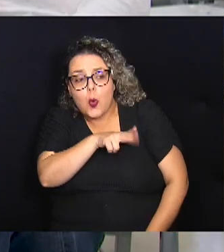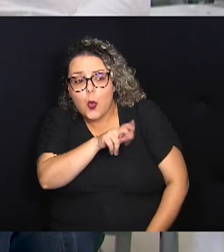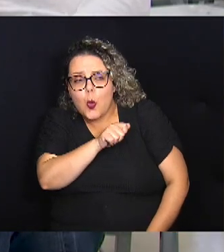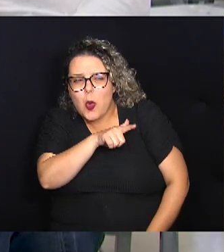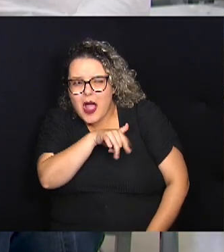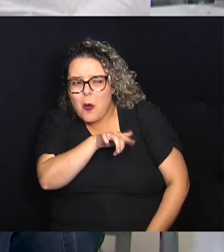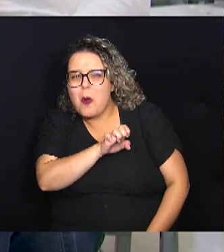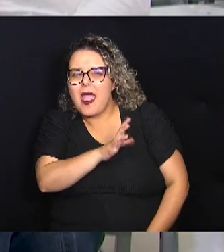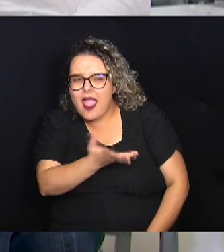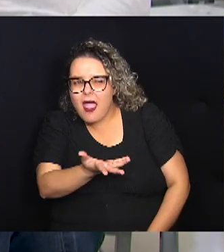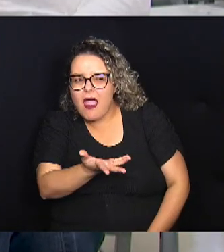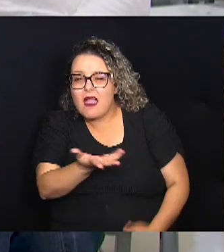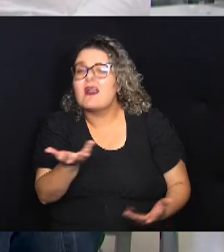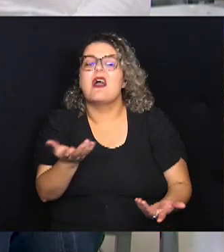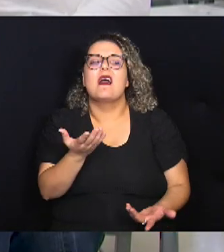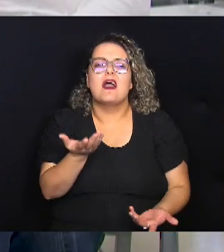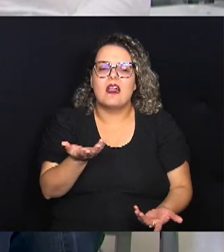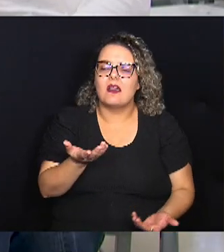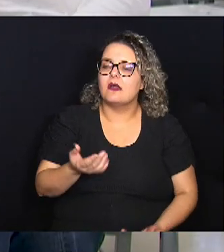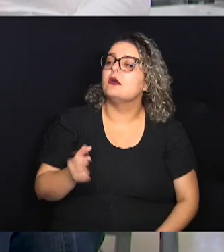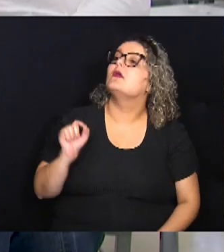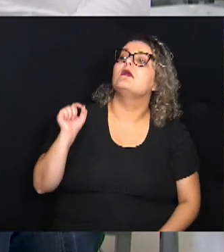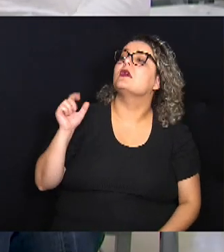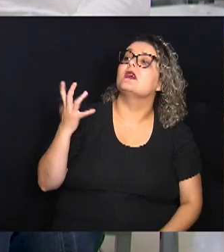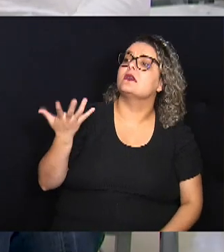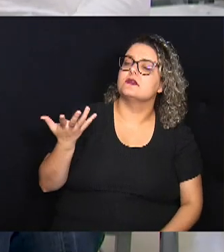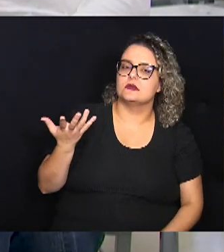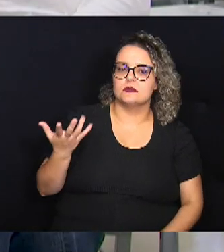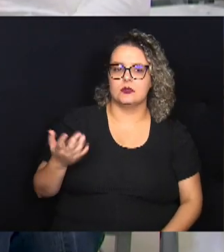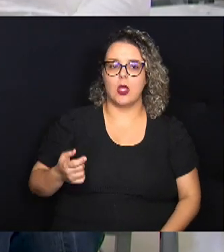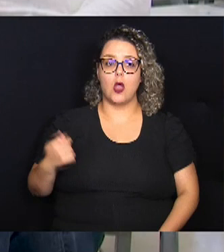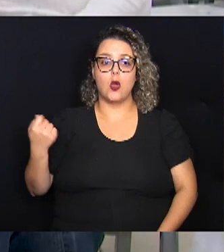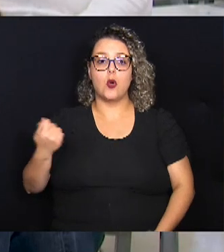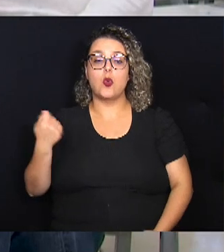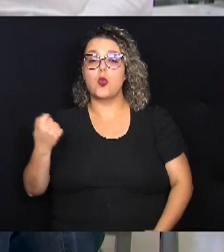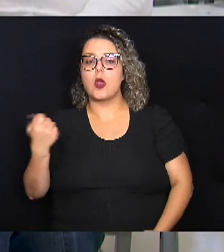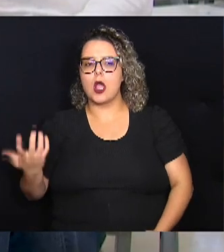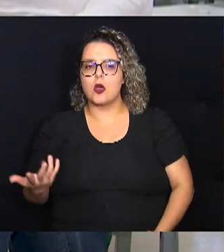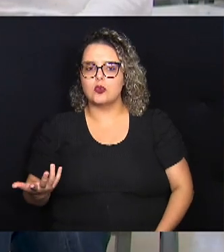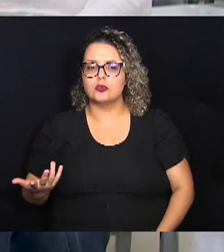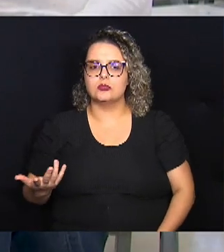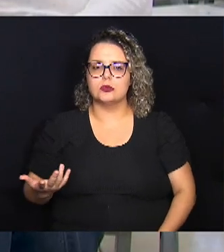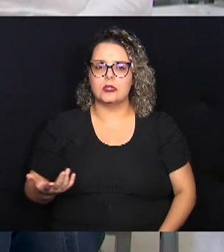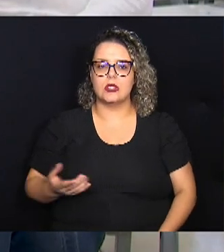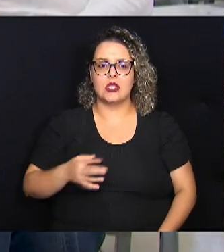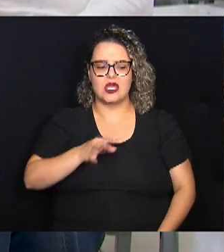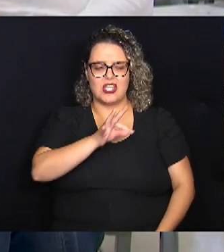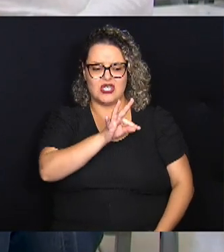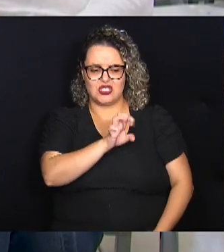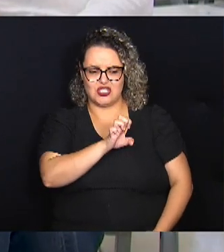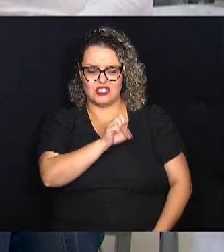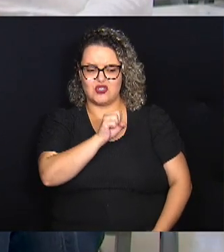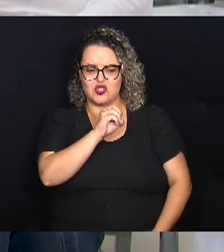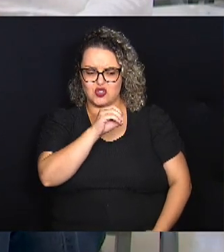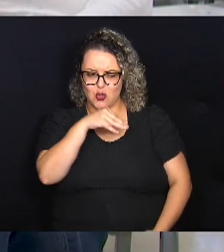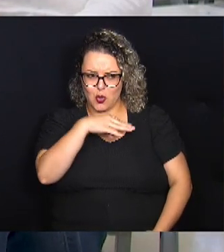projeto deu certo, até aí. O gaúcho te some da minha frente, sai da minha frente.